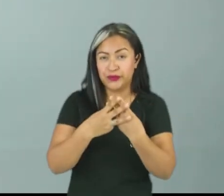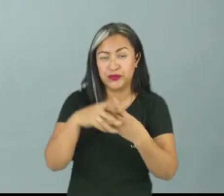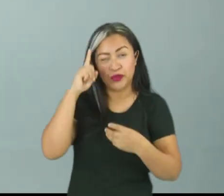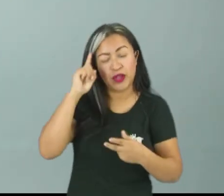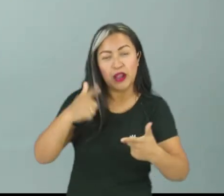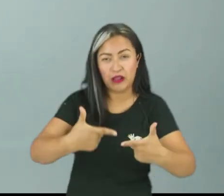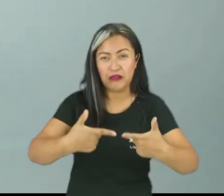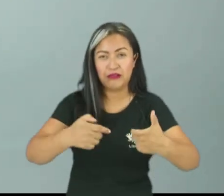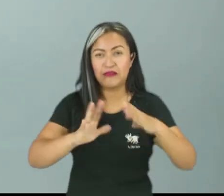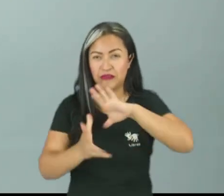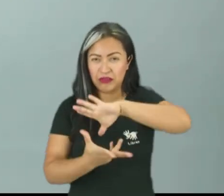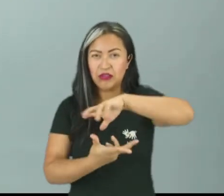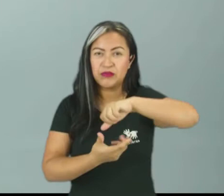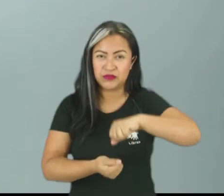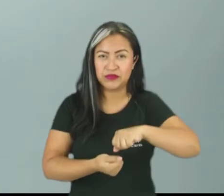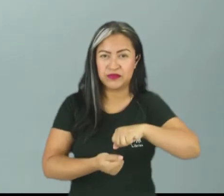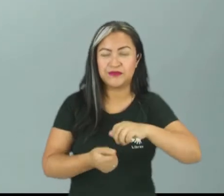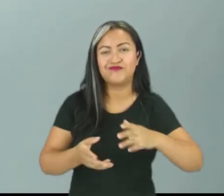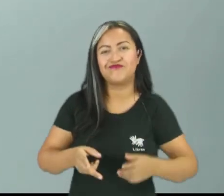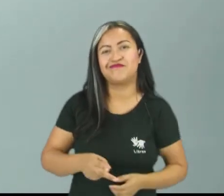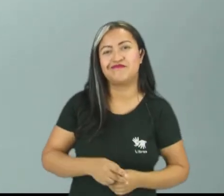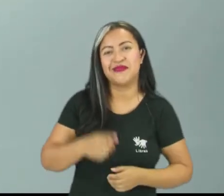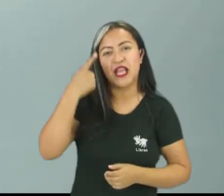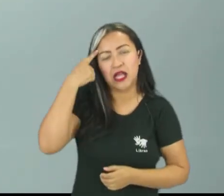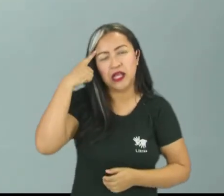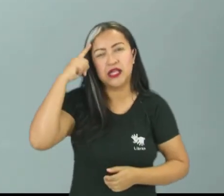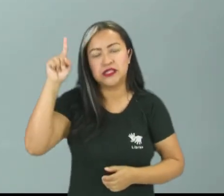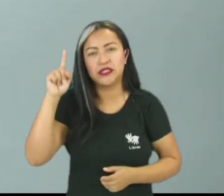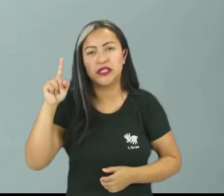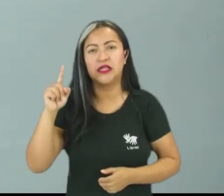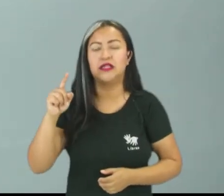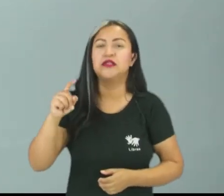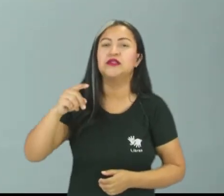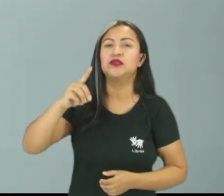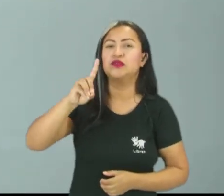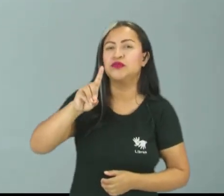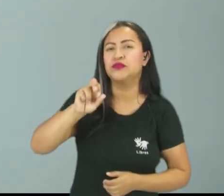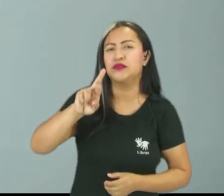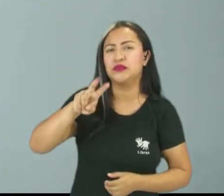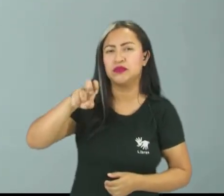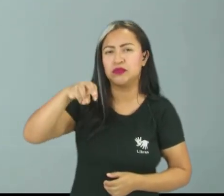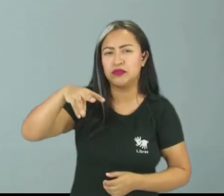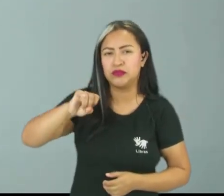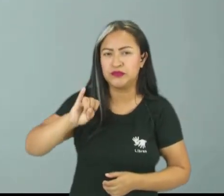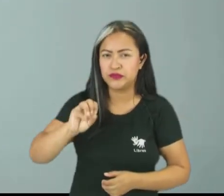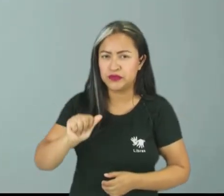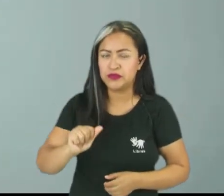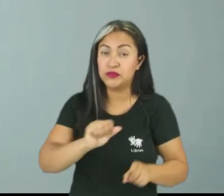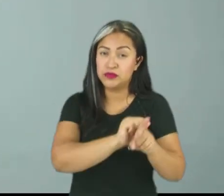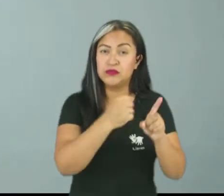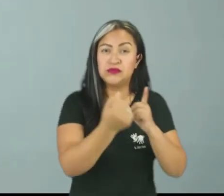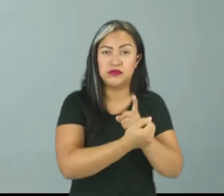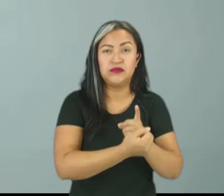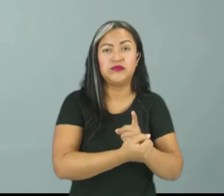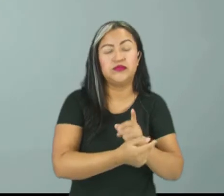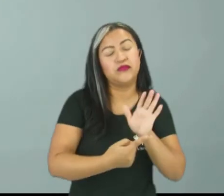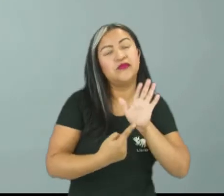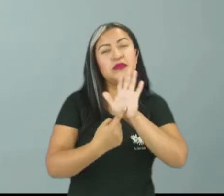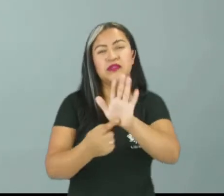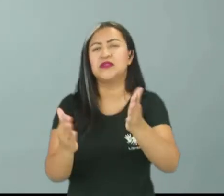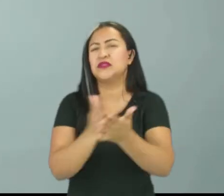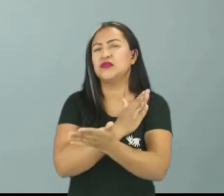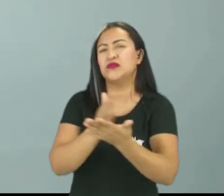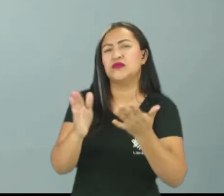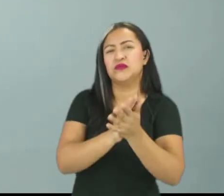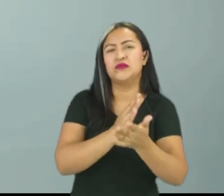diferentes. Então, a gente vai ter aí essas ideias, né, desse darwinismo social que vão repercutir em alguns momentos